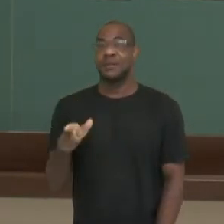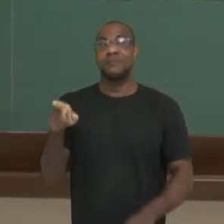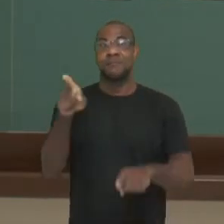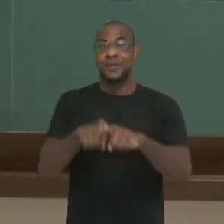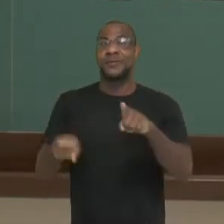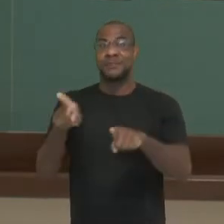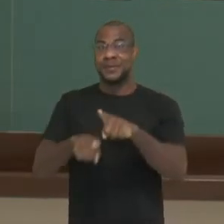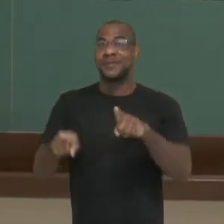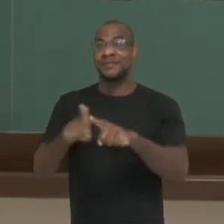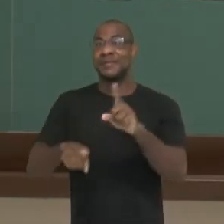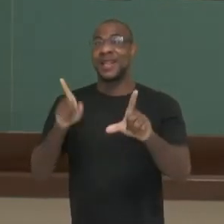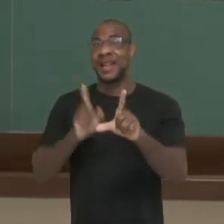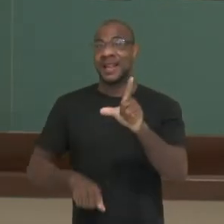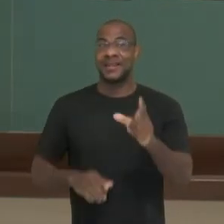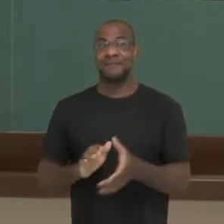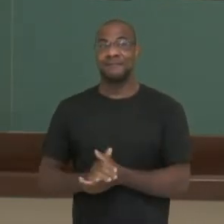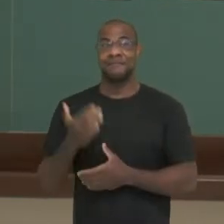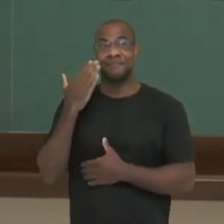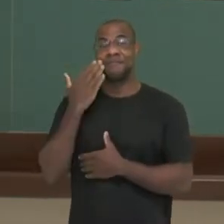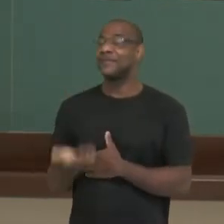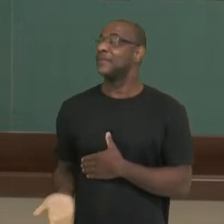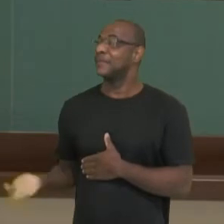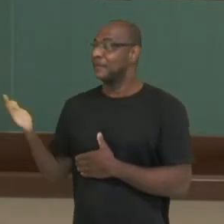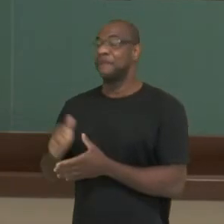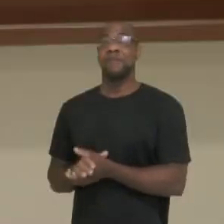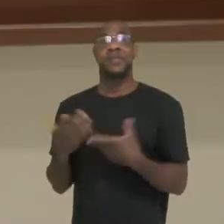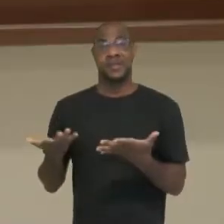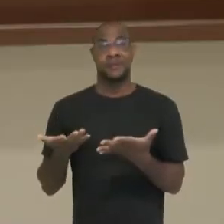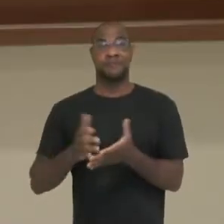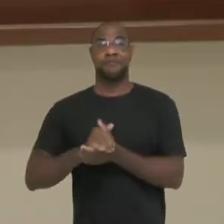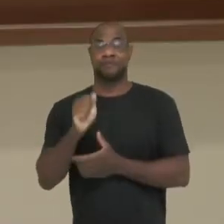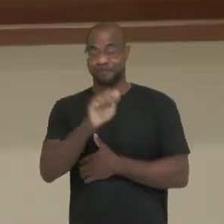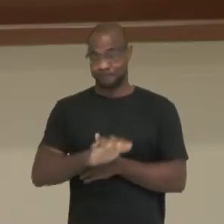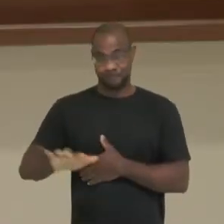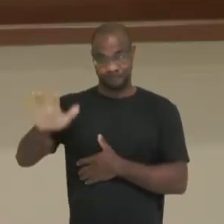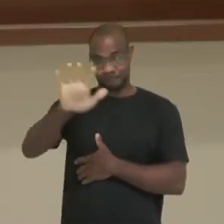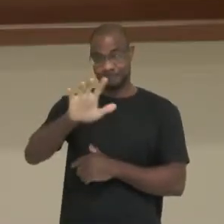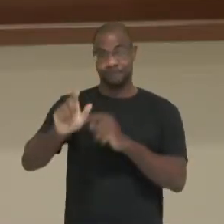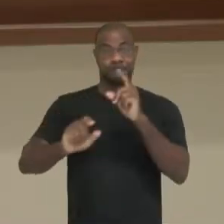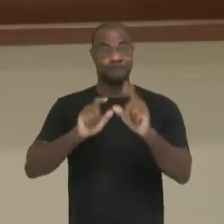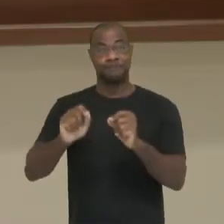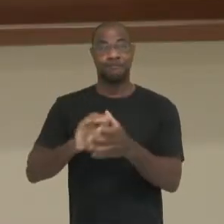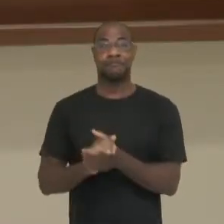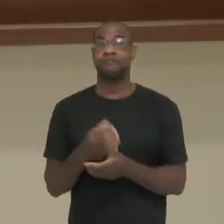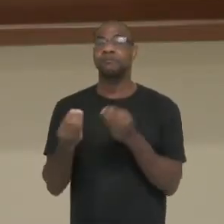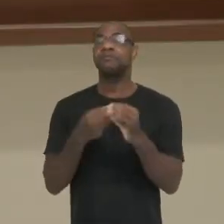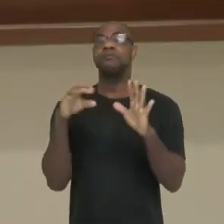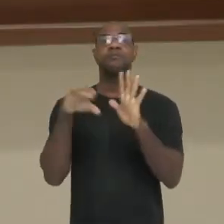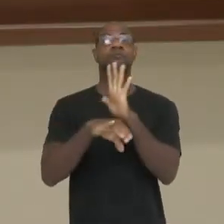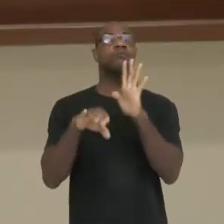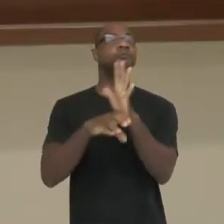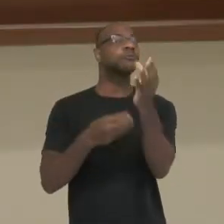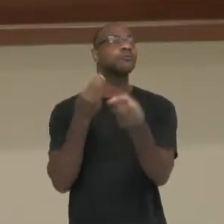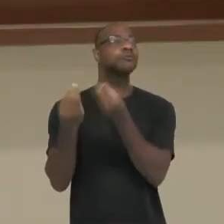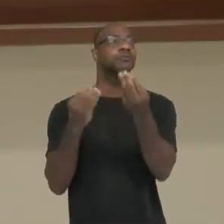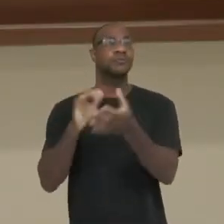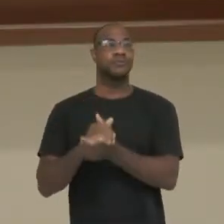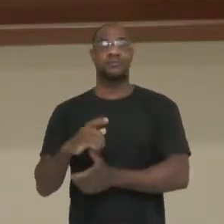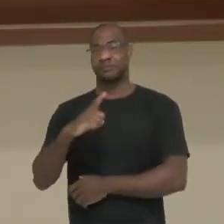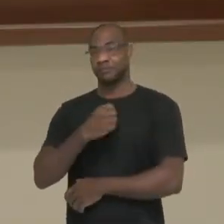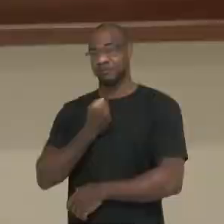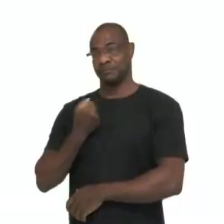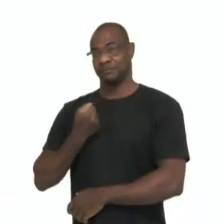de letras. Então, generalizando, como é que eu tenho essa definição? O número